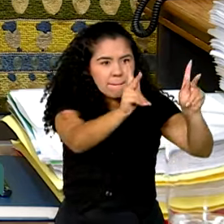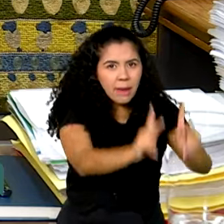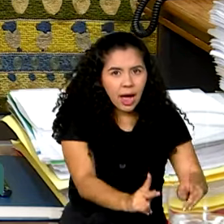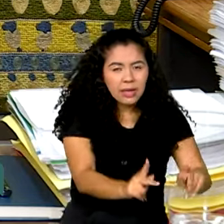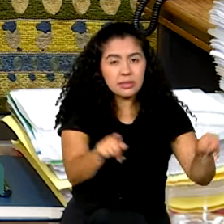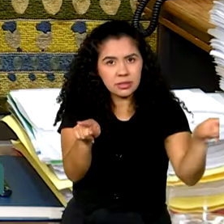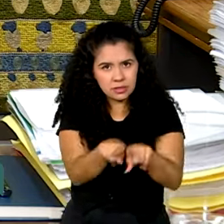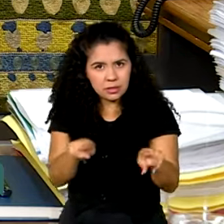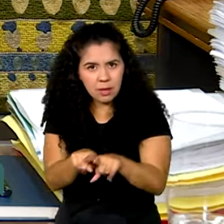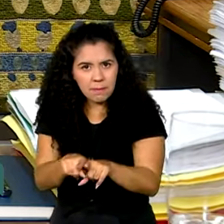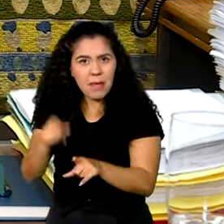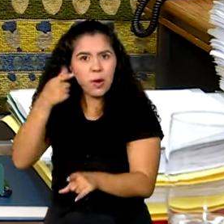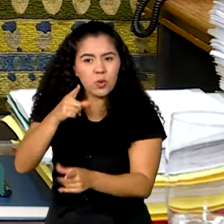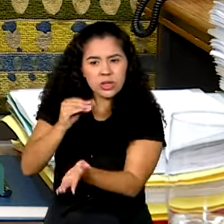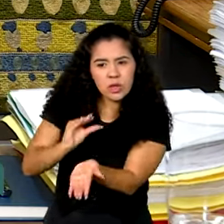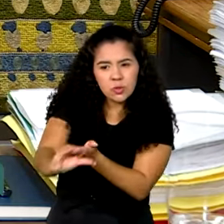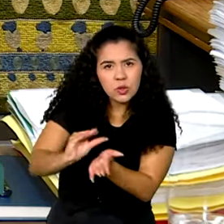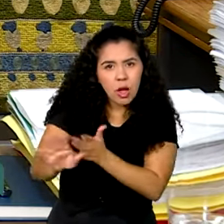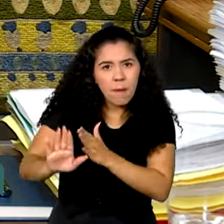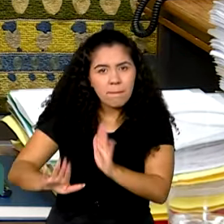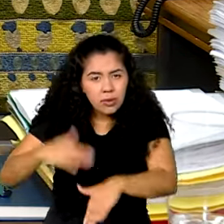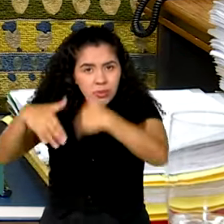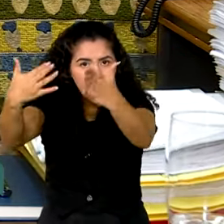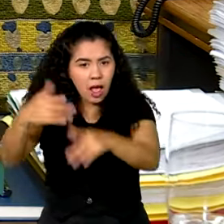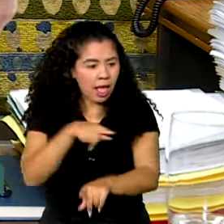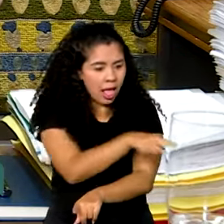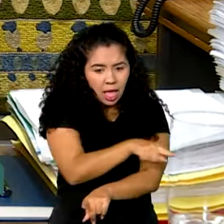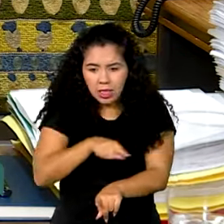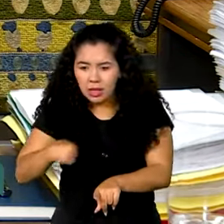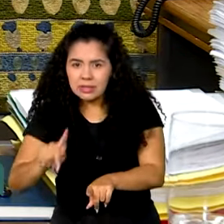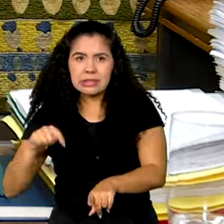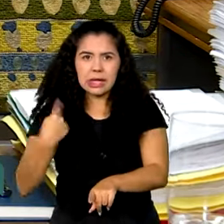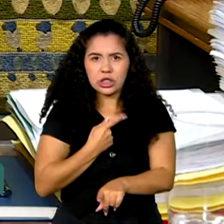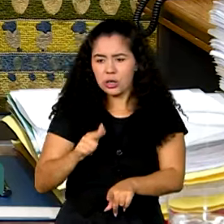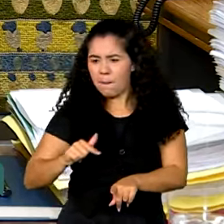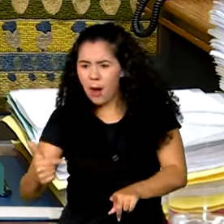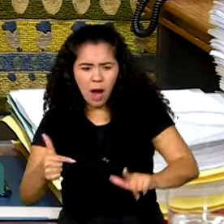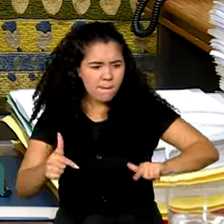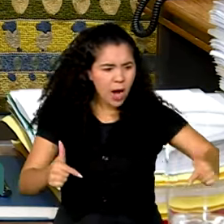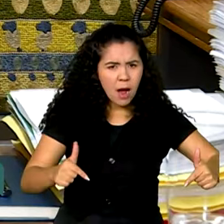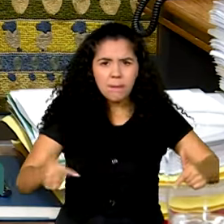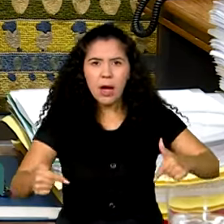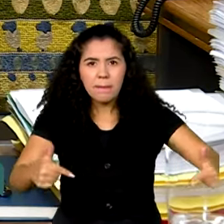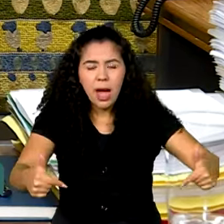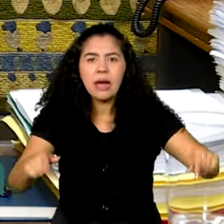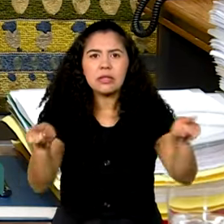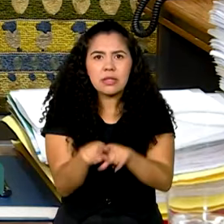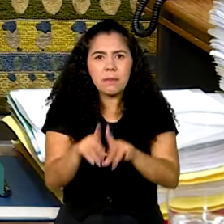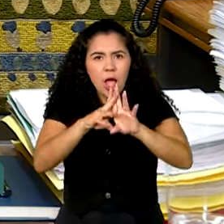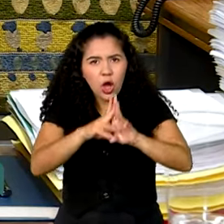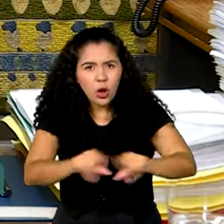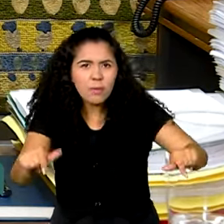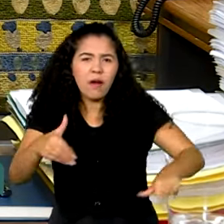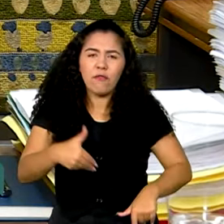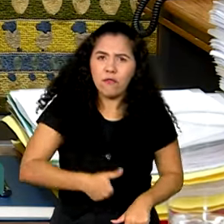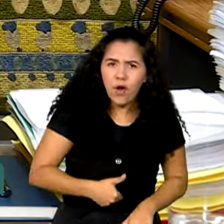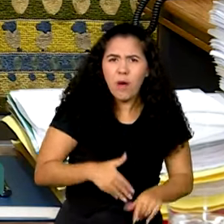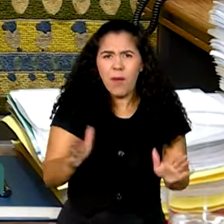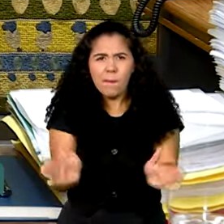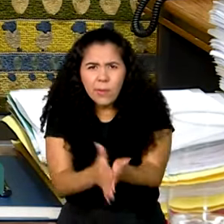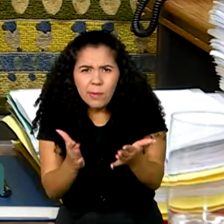destinar recursos ao desenvolvimento, esses objetivos que a gente está traçando, tanto de combater a fome, combater a pobreza e